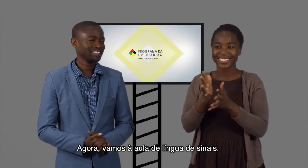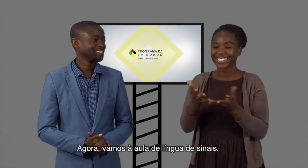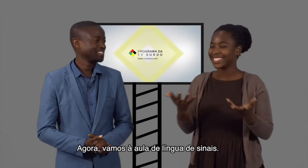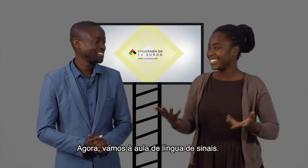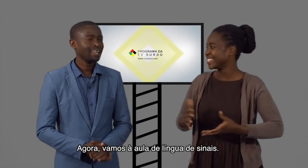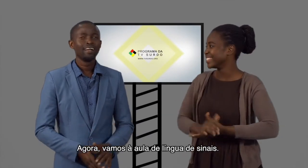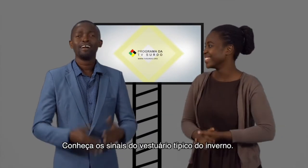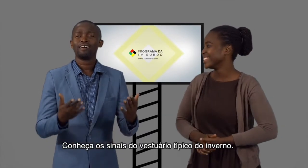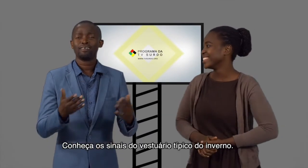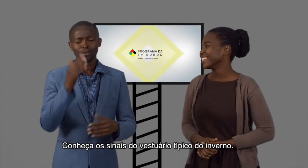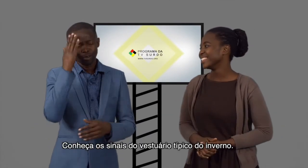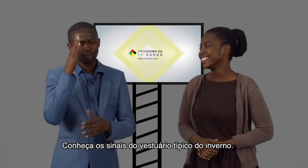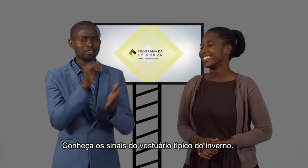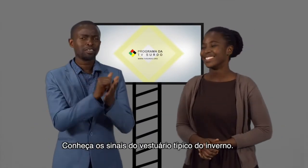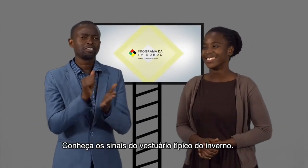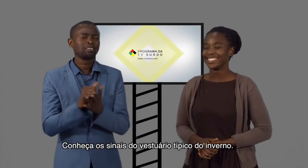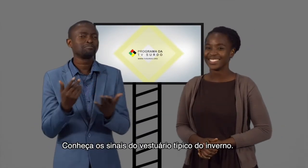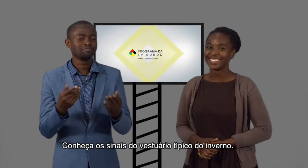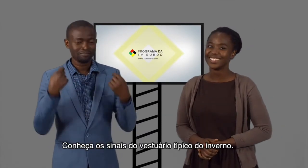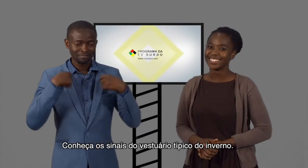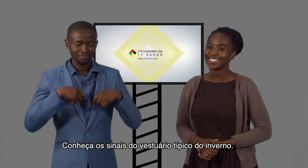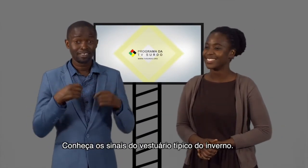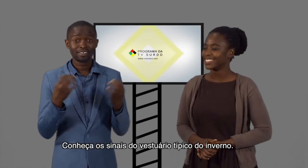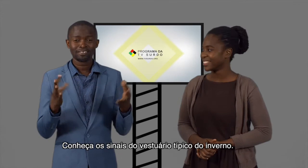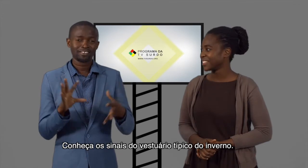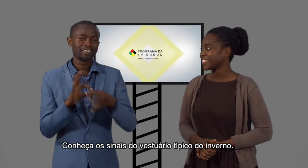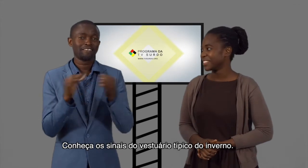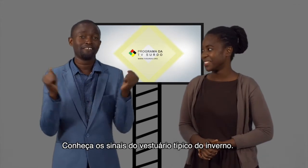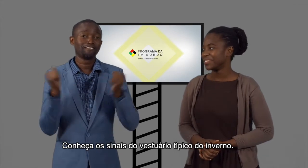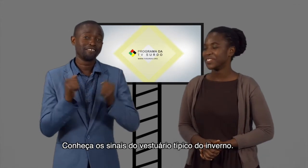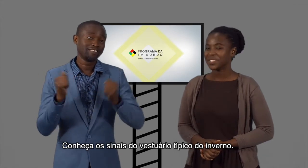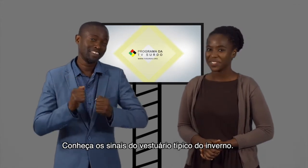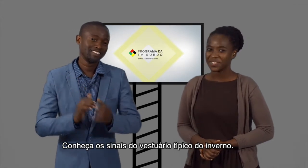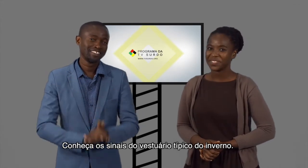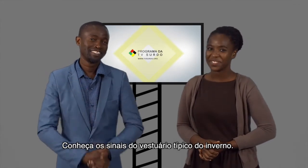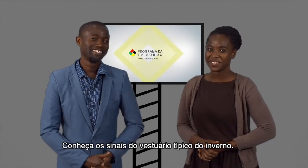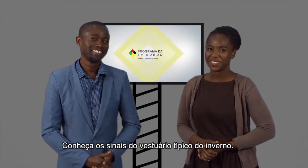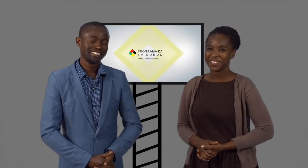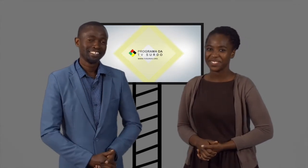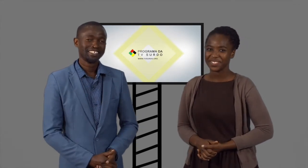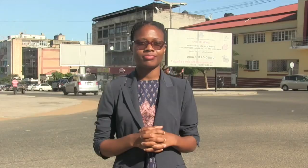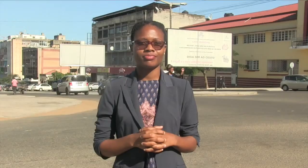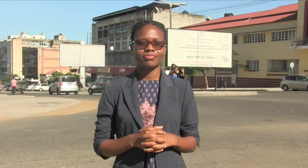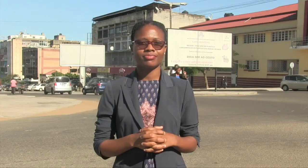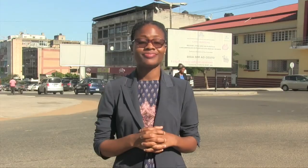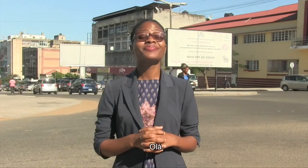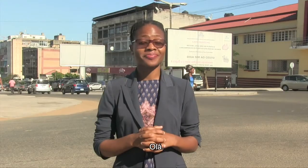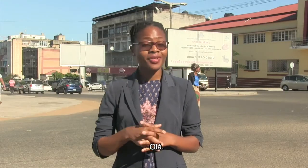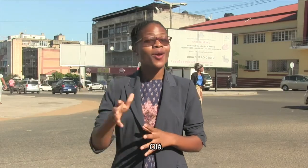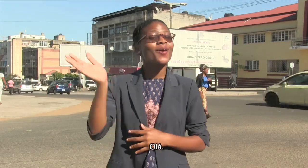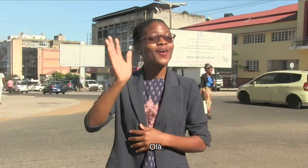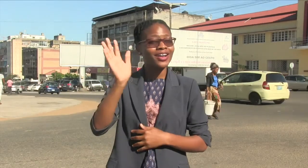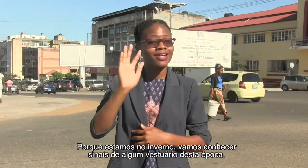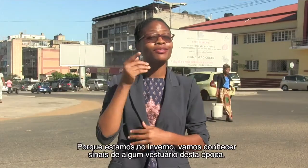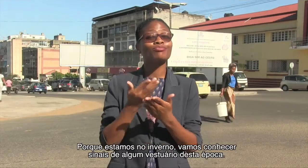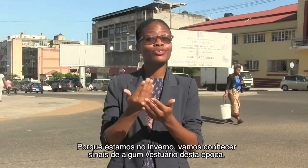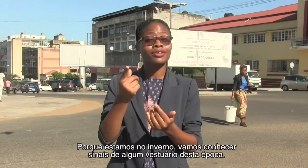sinais. Conheça os sinais do vestuário típico de inverno. Olá!